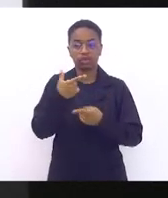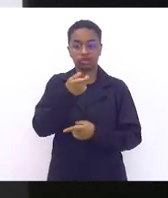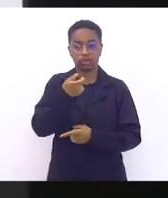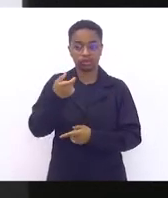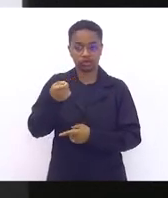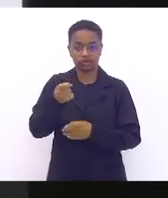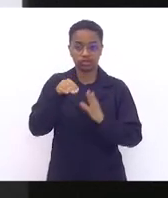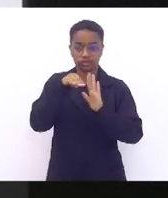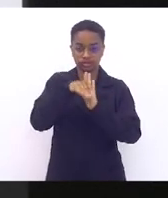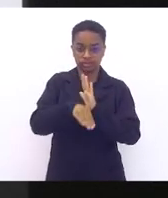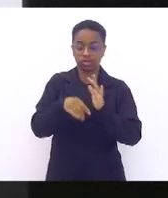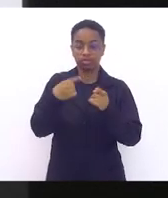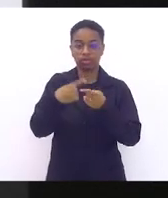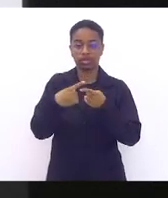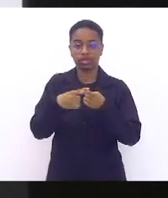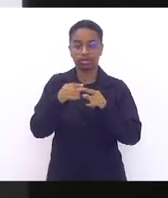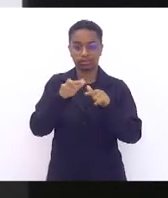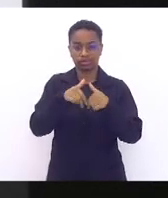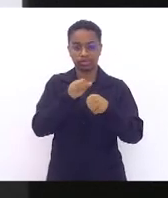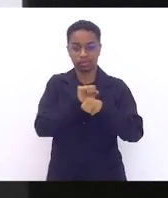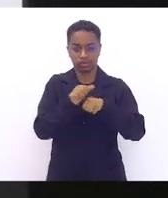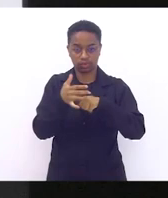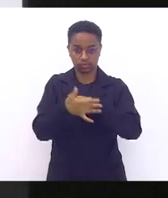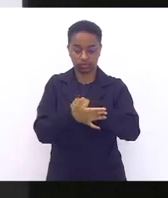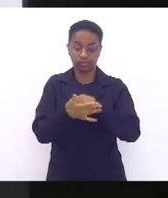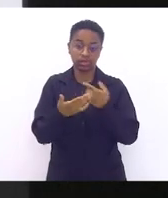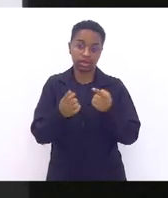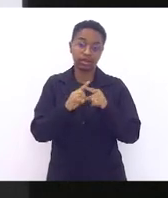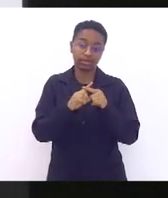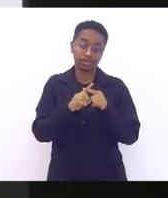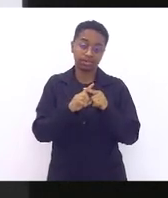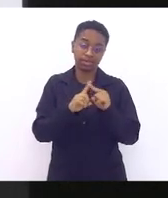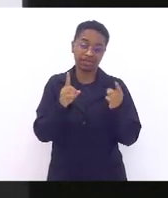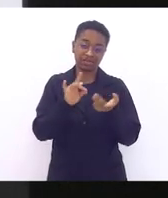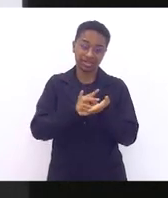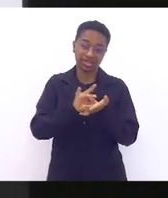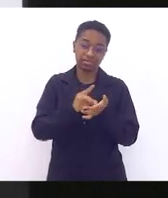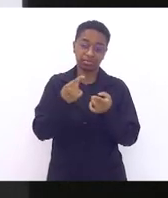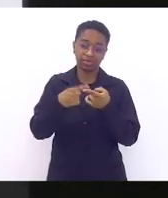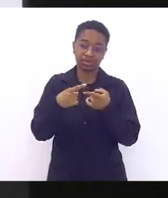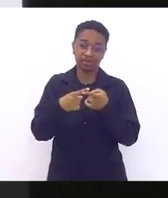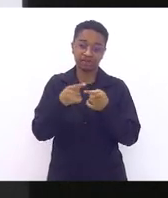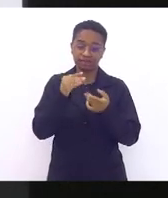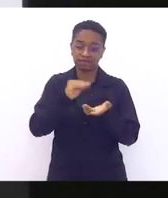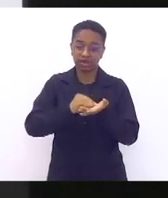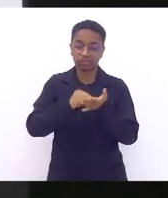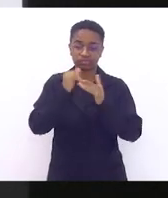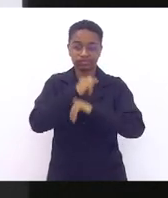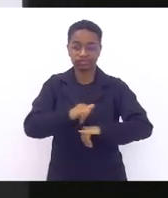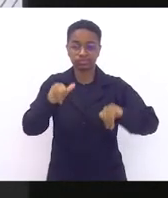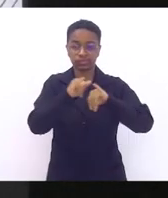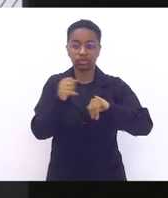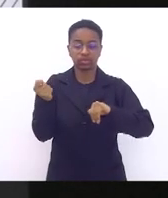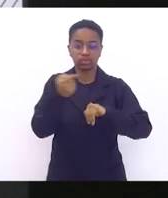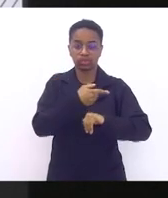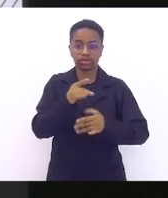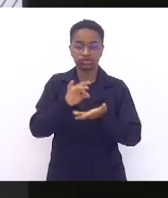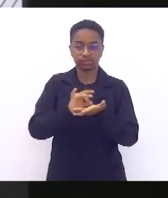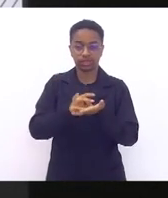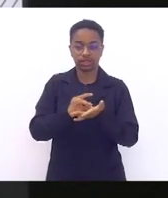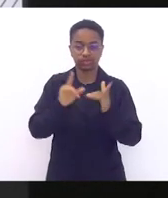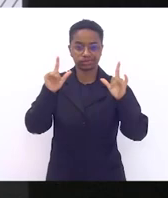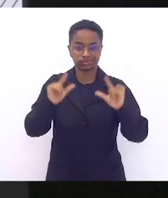explicada pela Covid, foi mais por subnotificação do que propriamente uma redução de casos. Pode